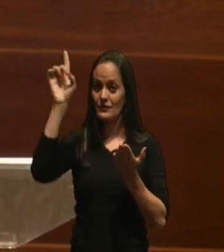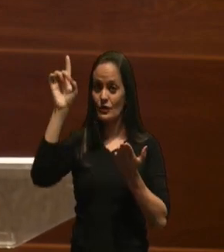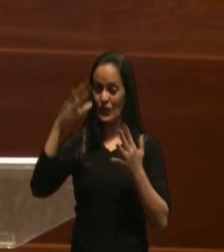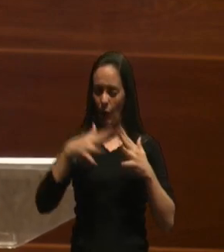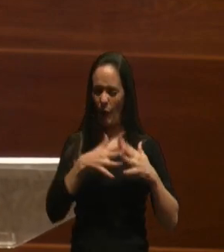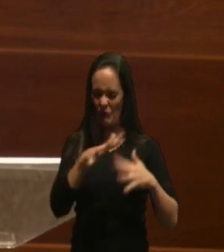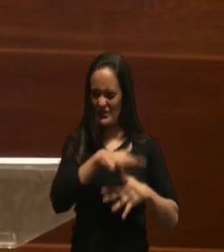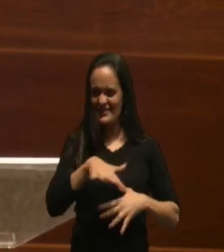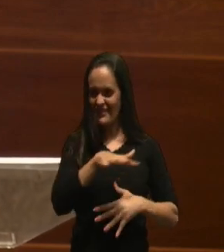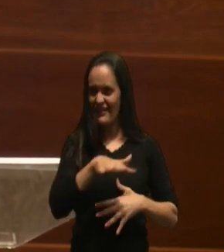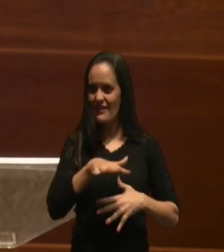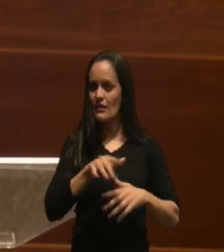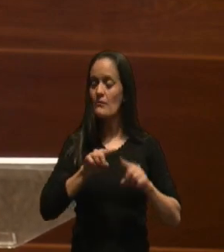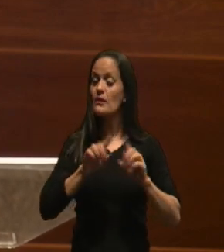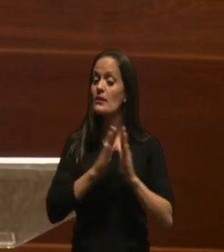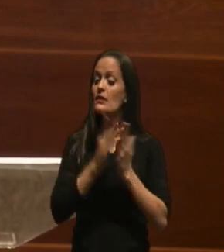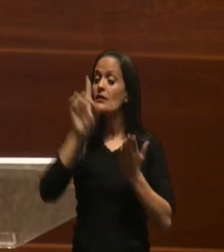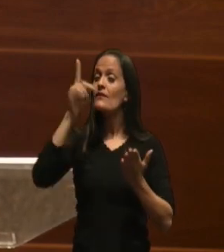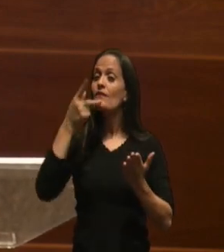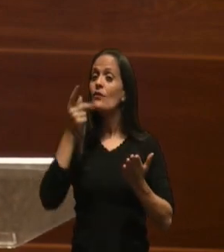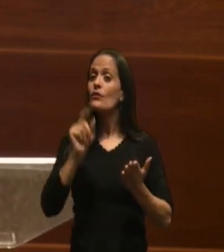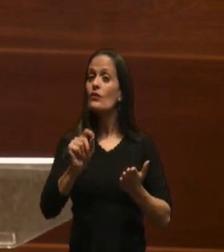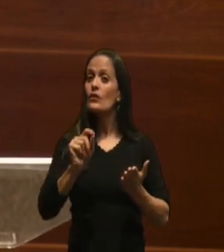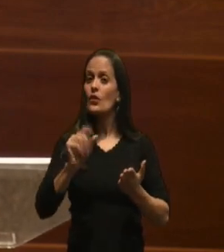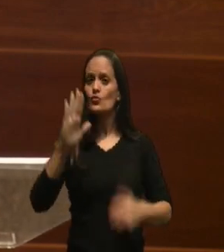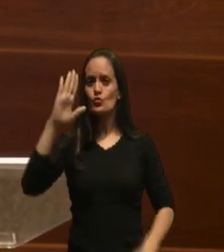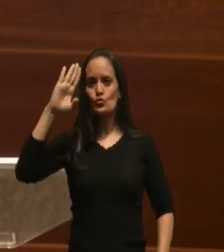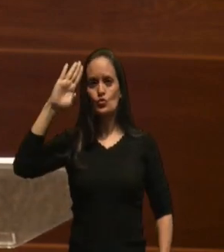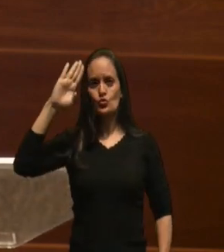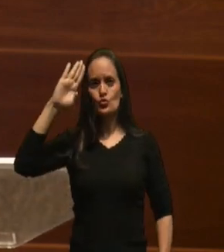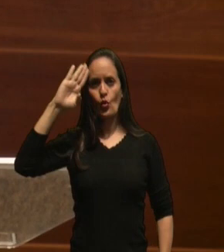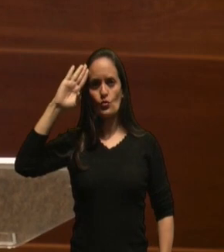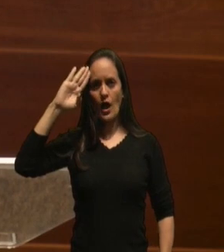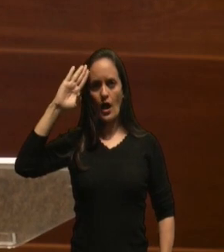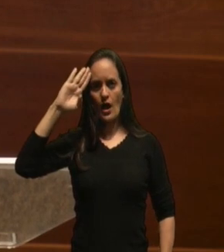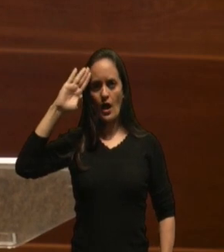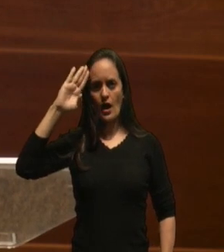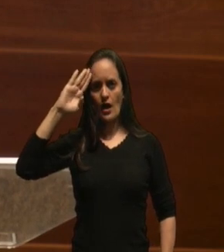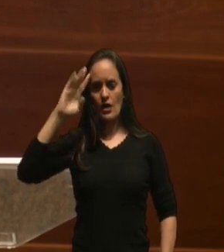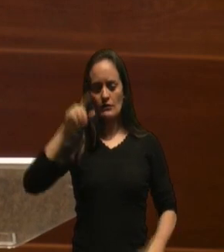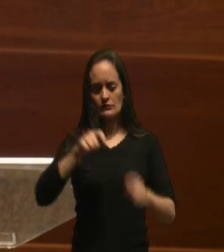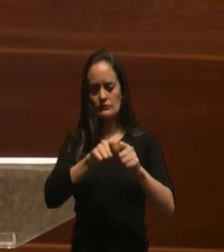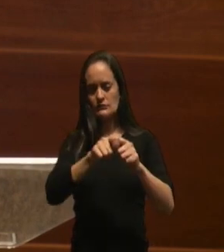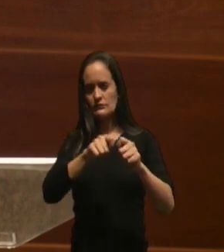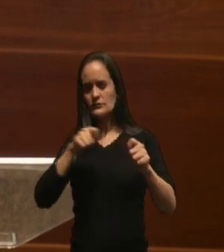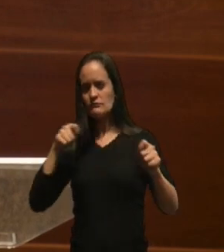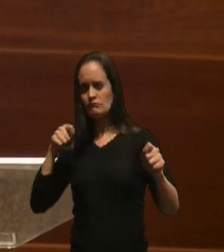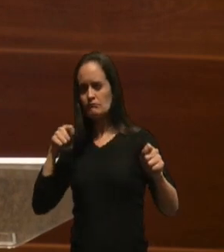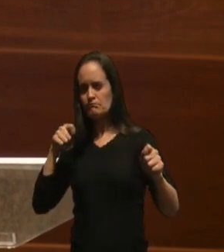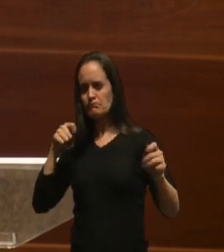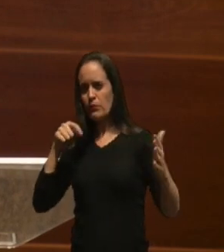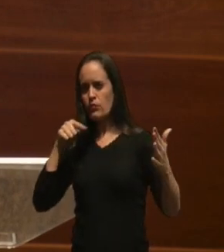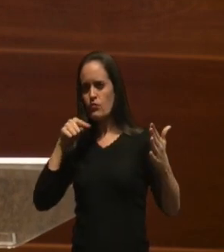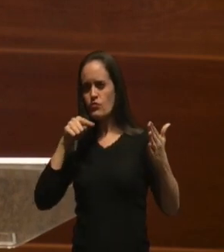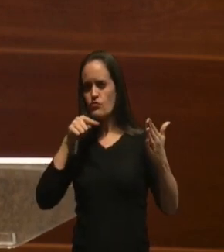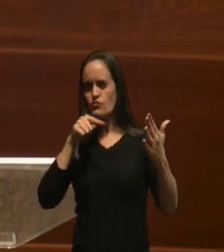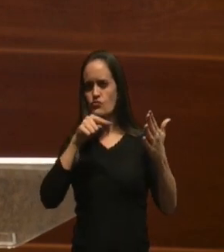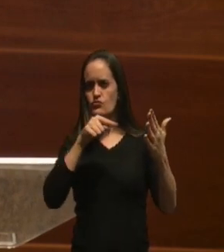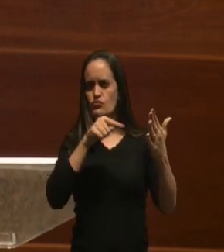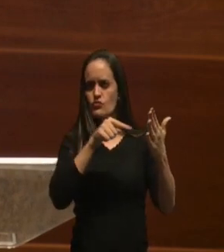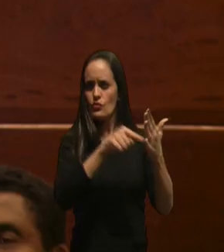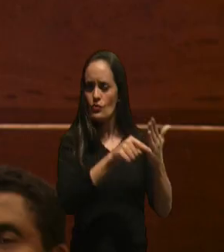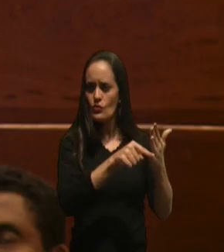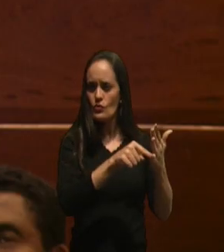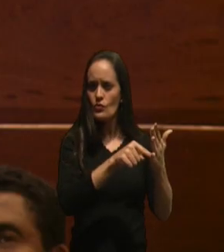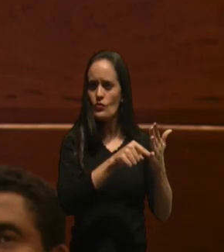batalha, um soldado atira uma flecha, a versão que eu li diz exatamente